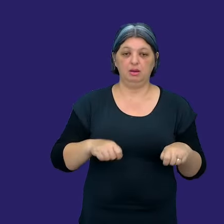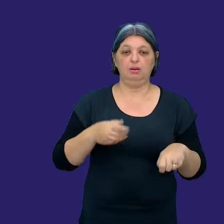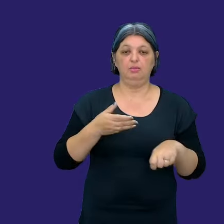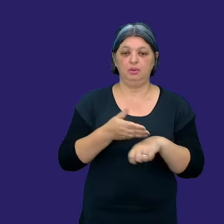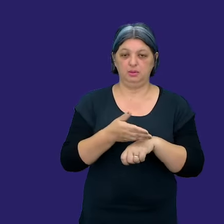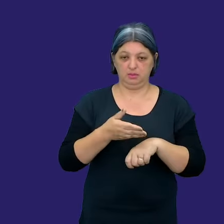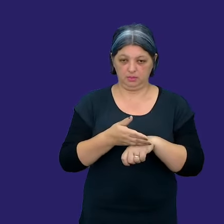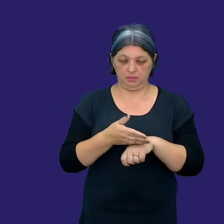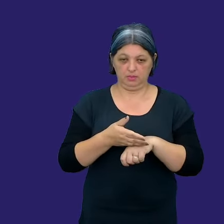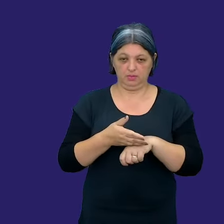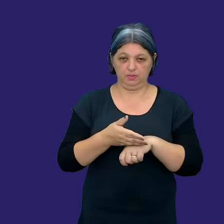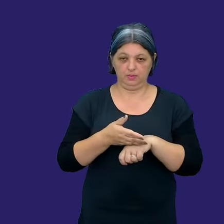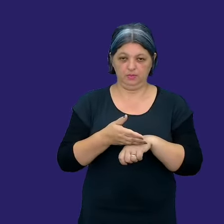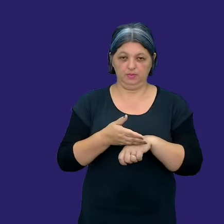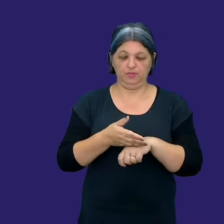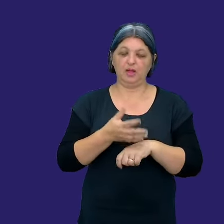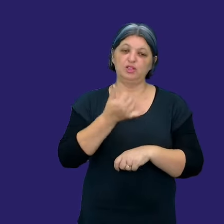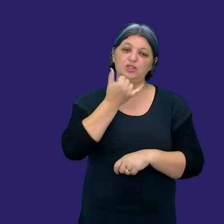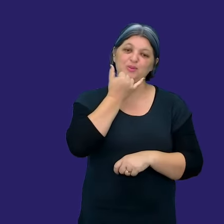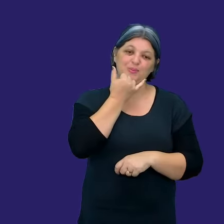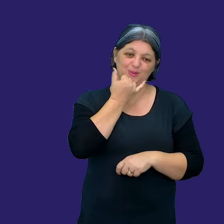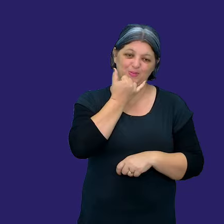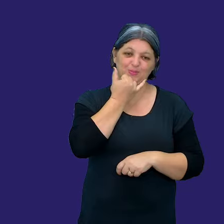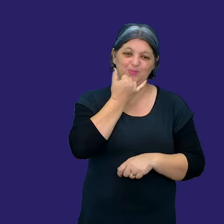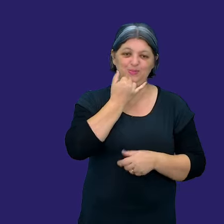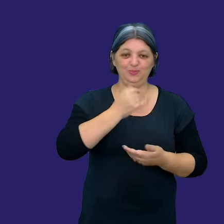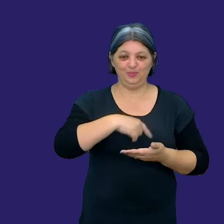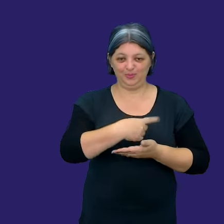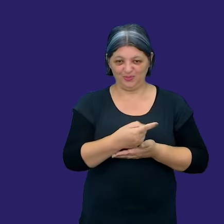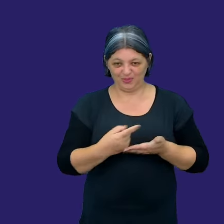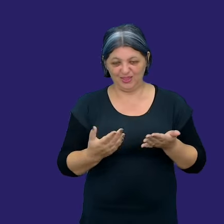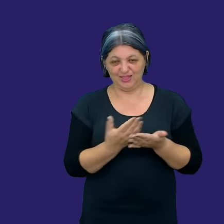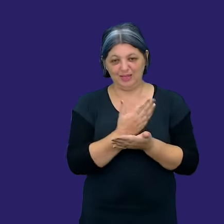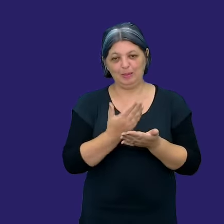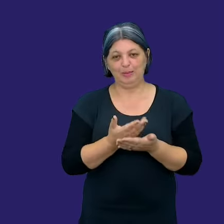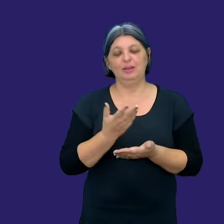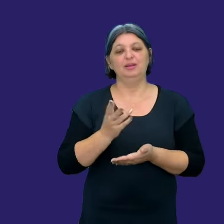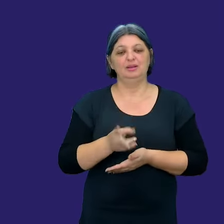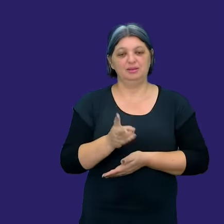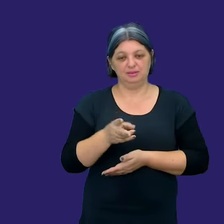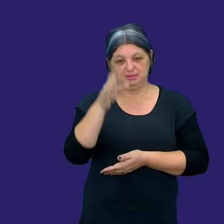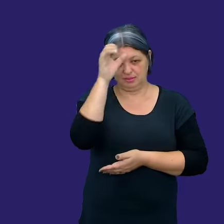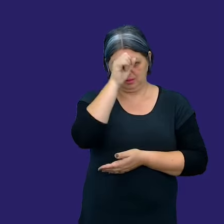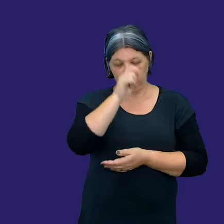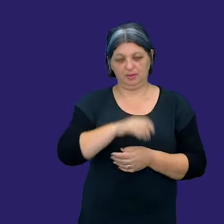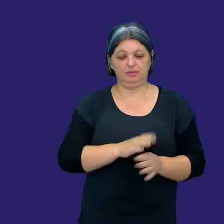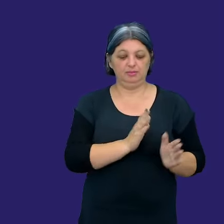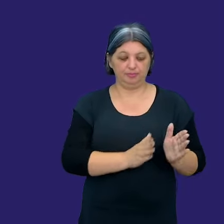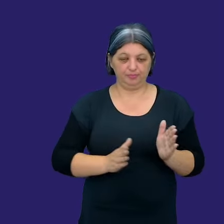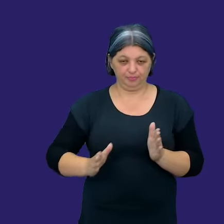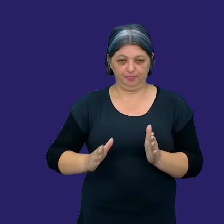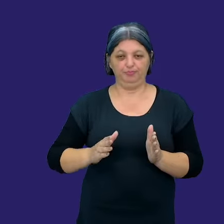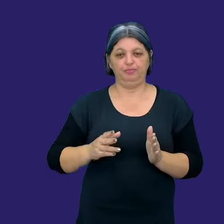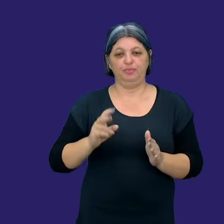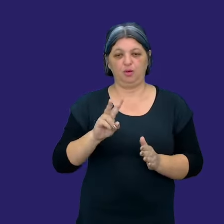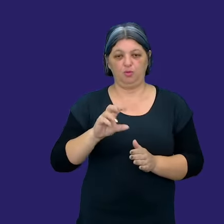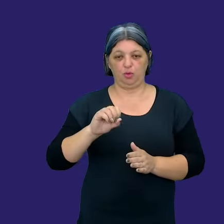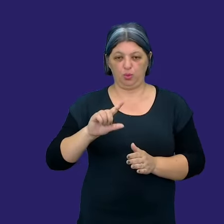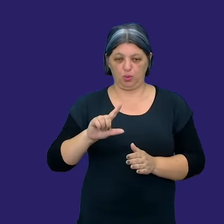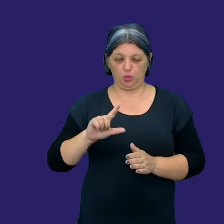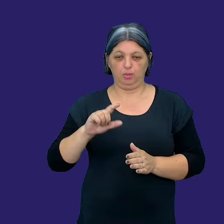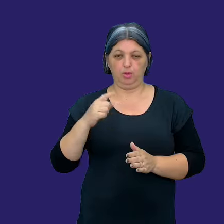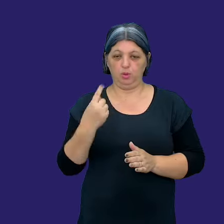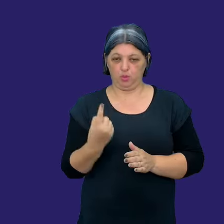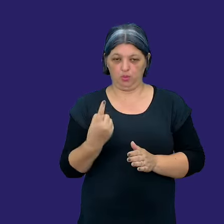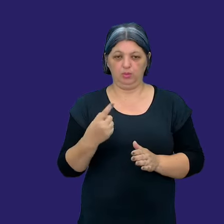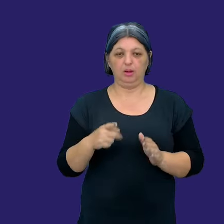Aprender, no caderno Aprender Sempre, de língua portuguesa, sequência de atividades, volume 1, lá na IFAP,